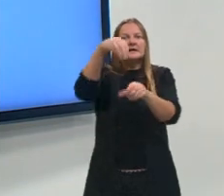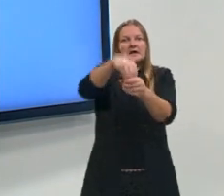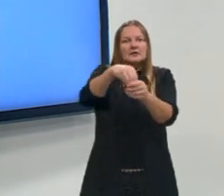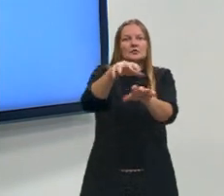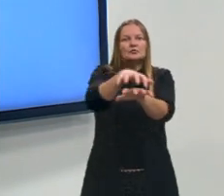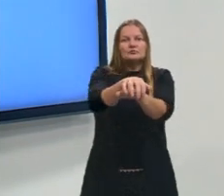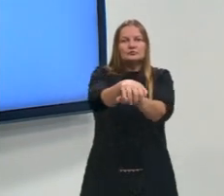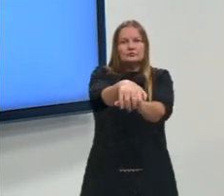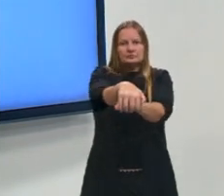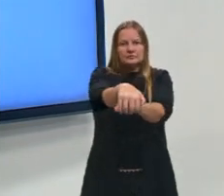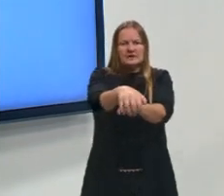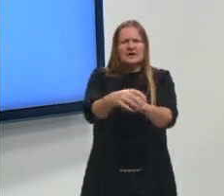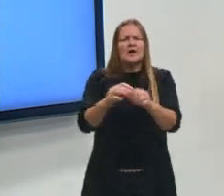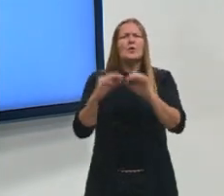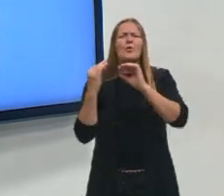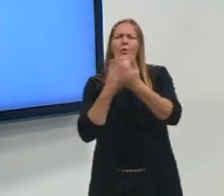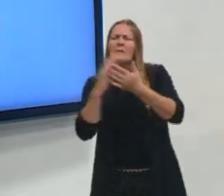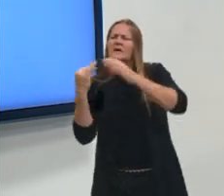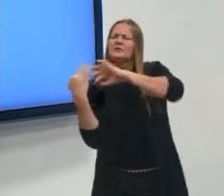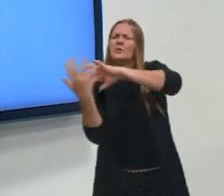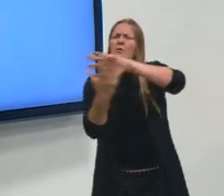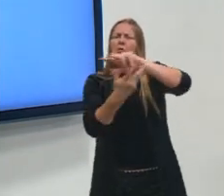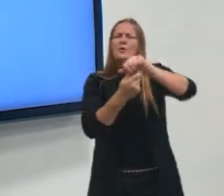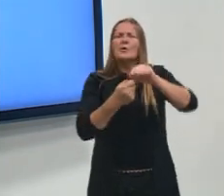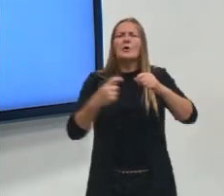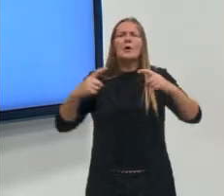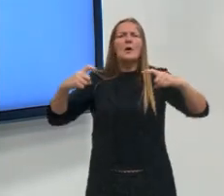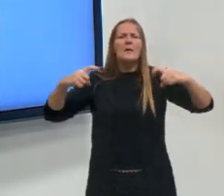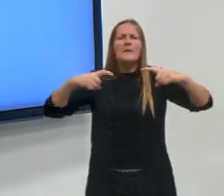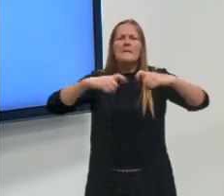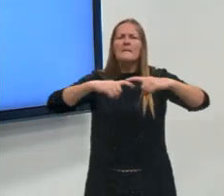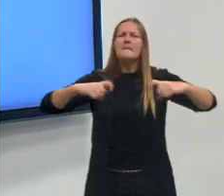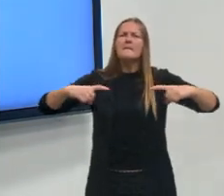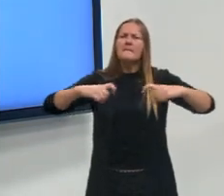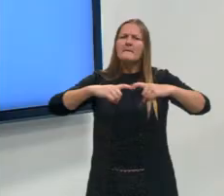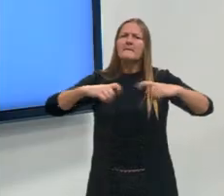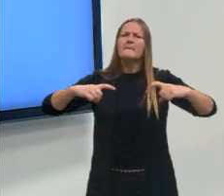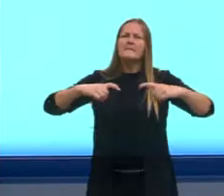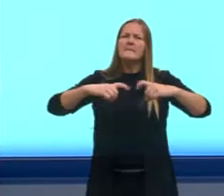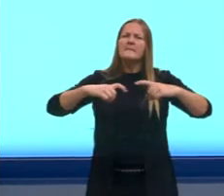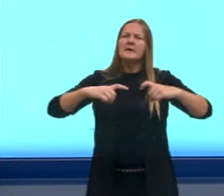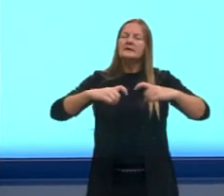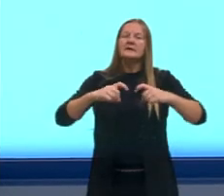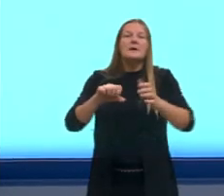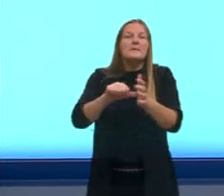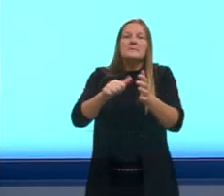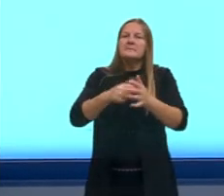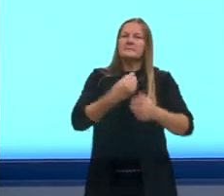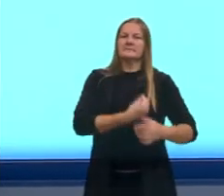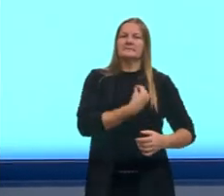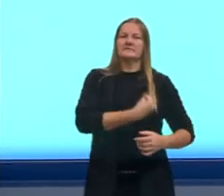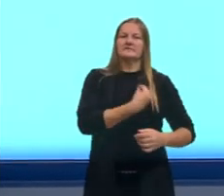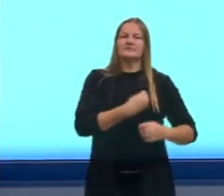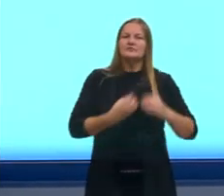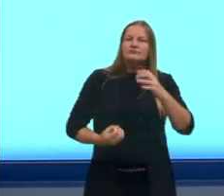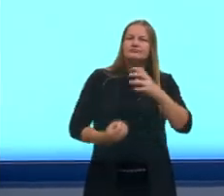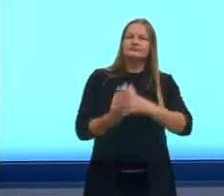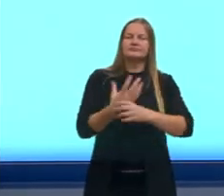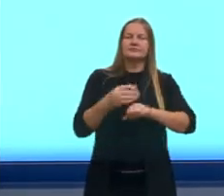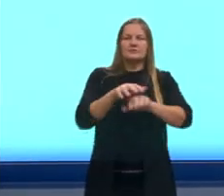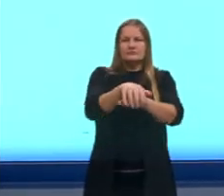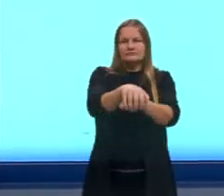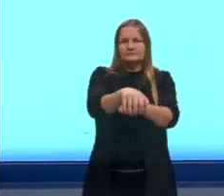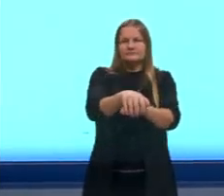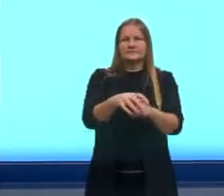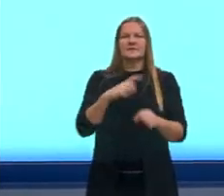do mundo né do planeta as bactérias foram as os primeiros seres vivos então assim formar em